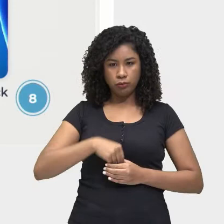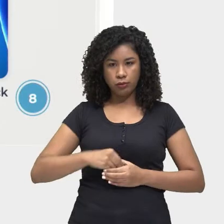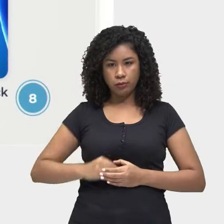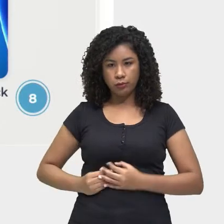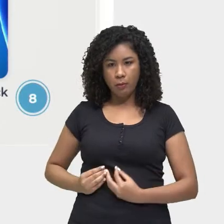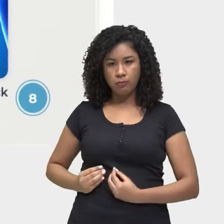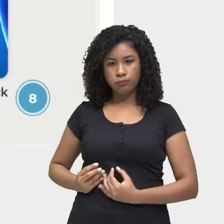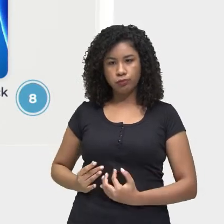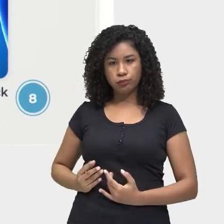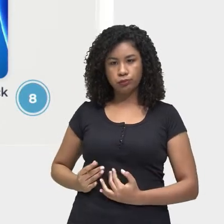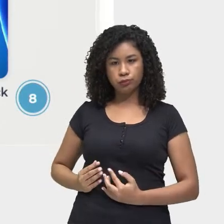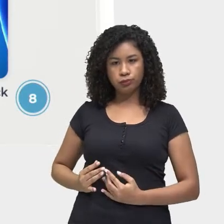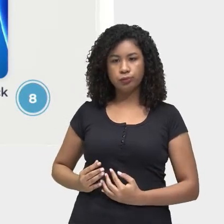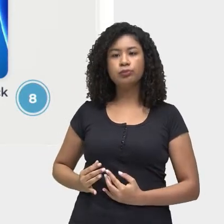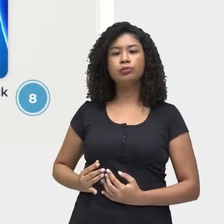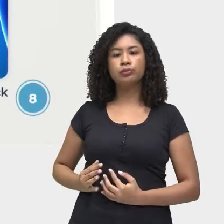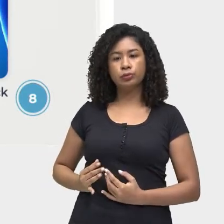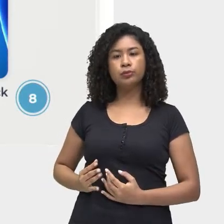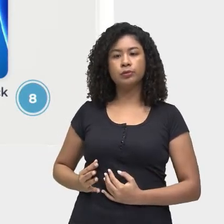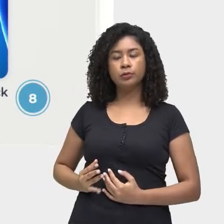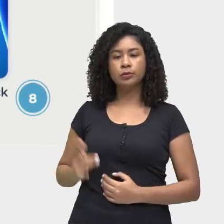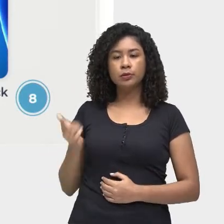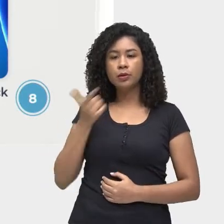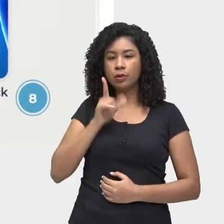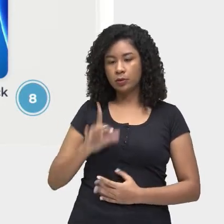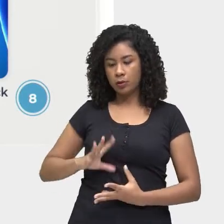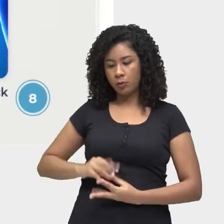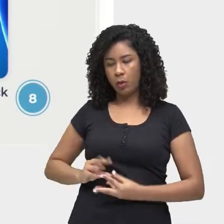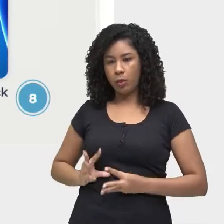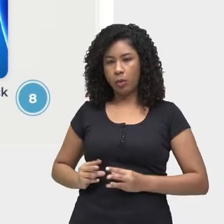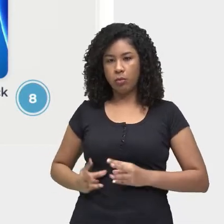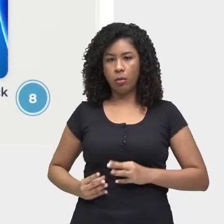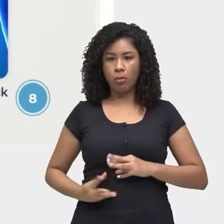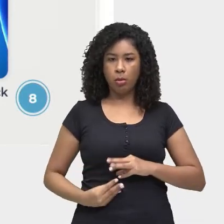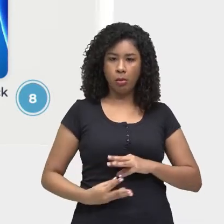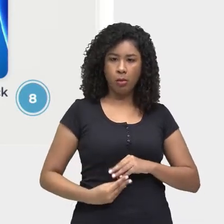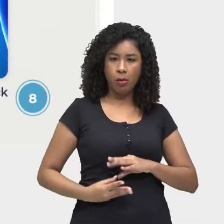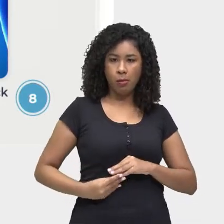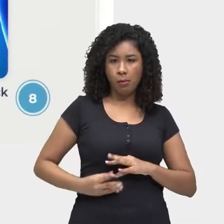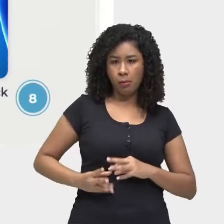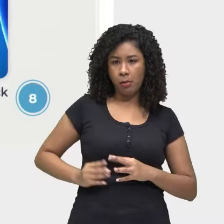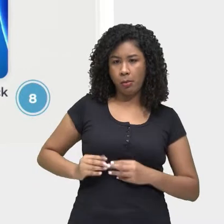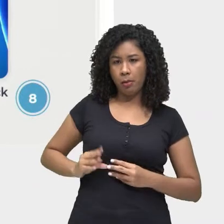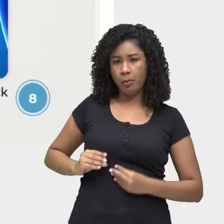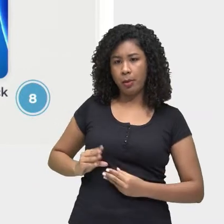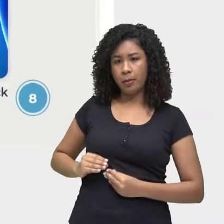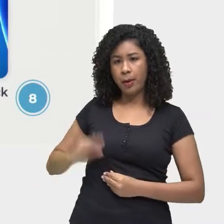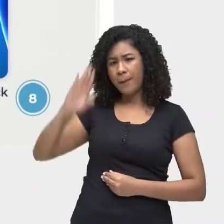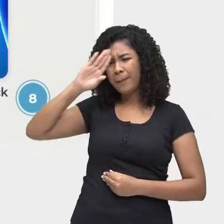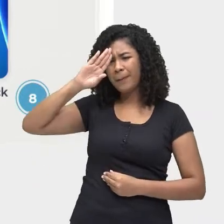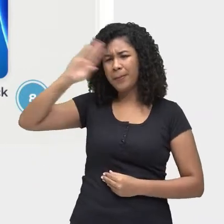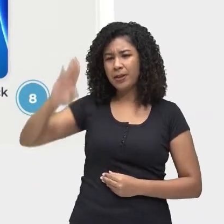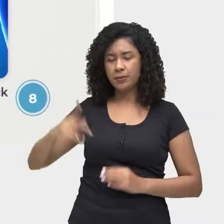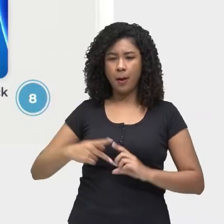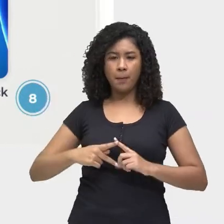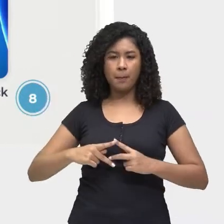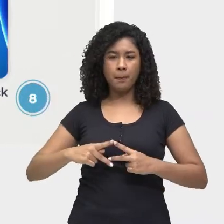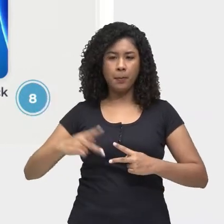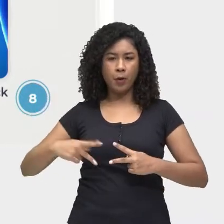muito ácido, e ele tem enzimas que vão fazer a digestão principalmente das proteínas,